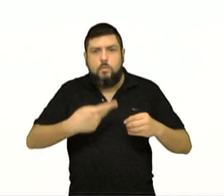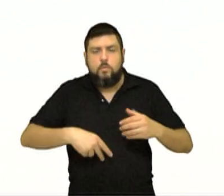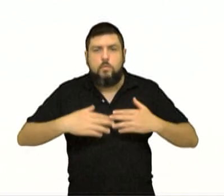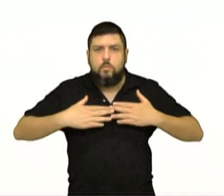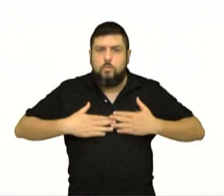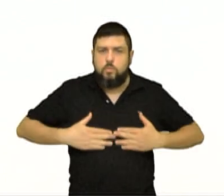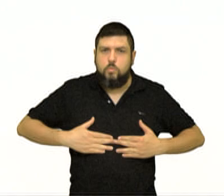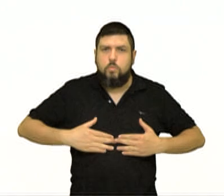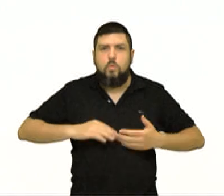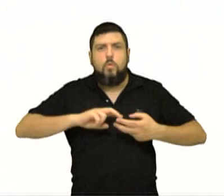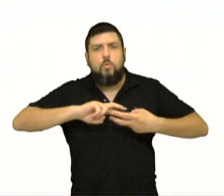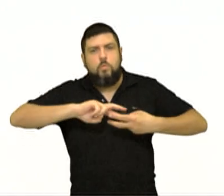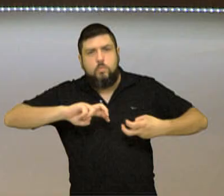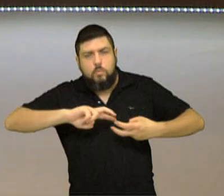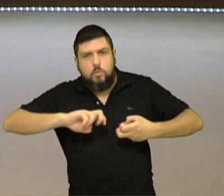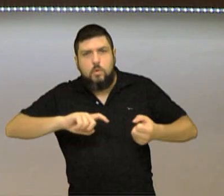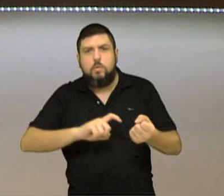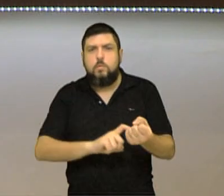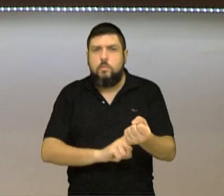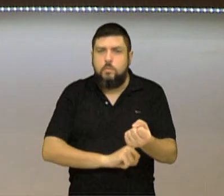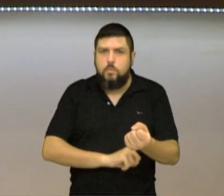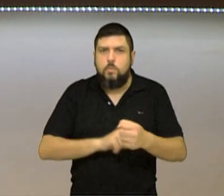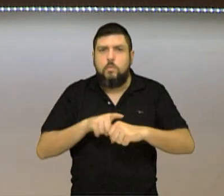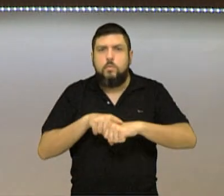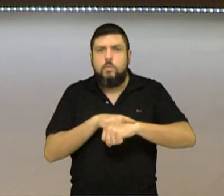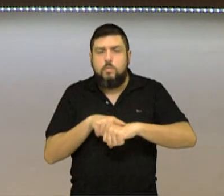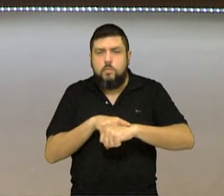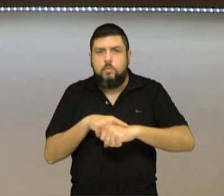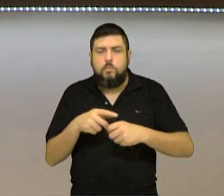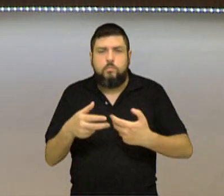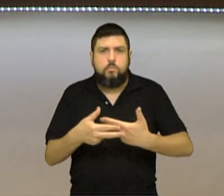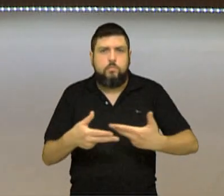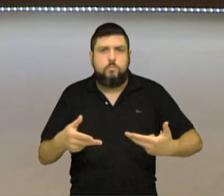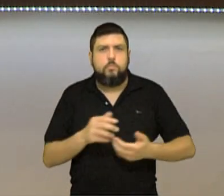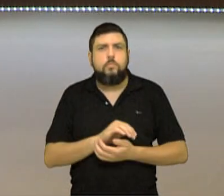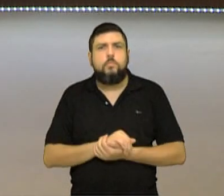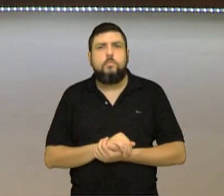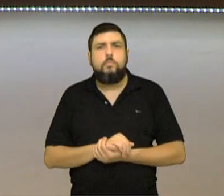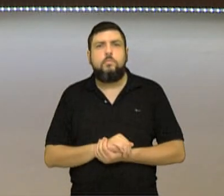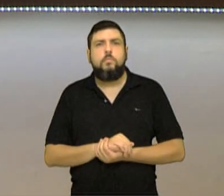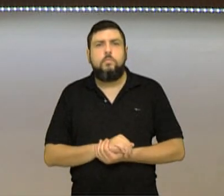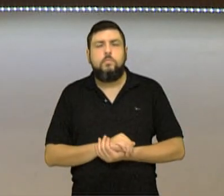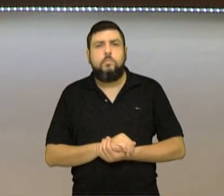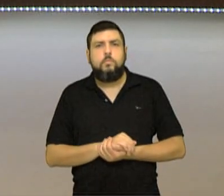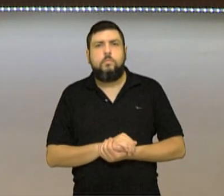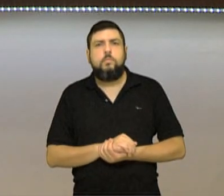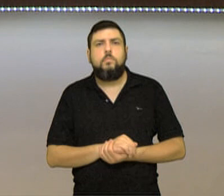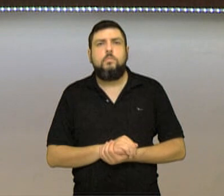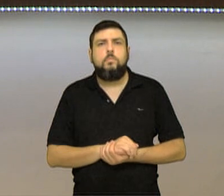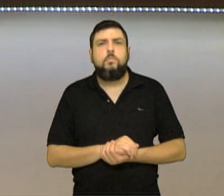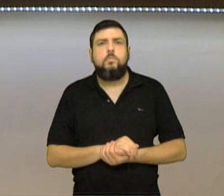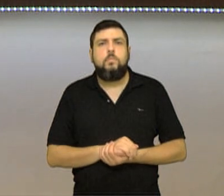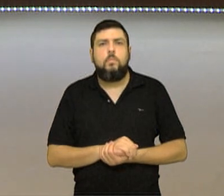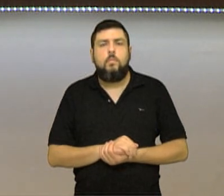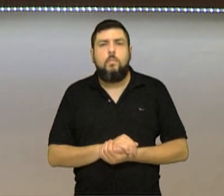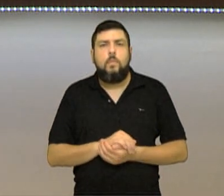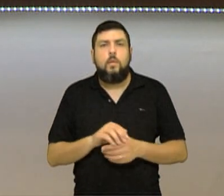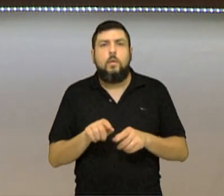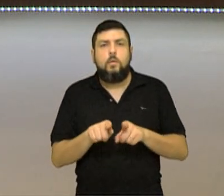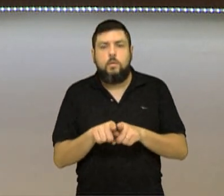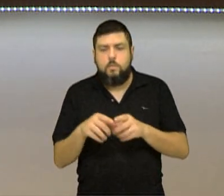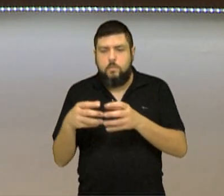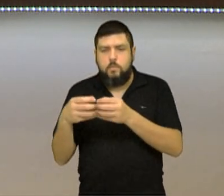células musculares, nervosas, células da pele, células sanguíneas e tudo mais, tá? E aqui, na meiose,